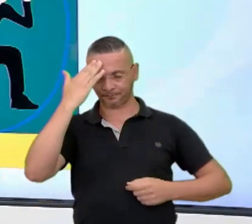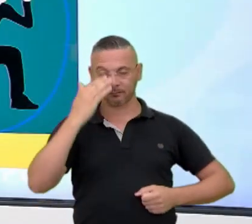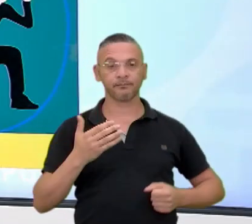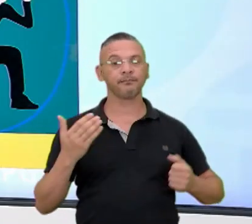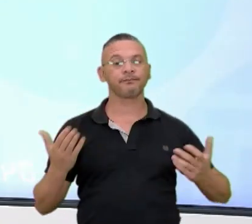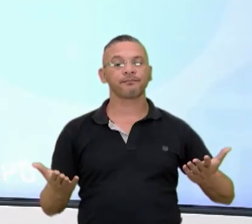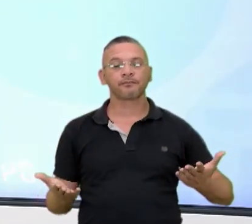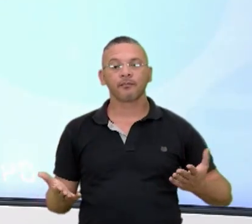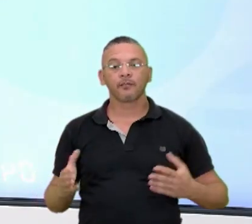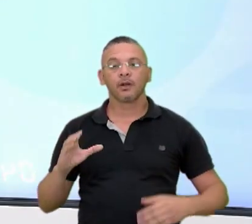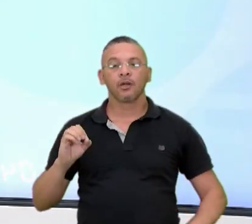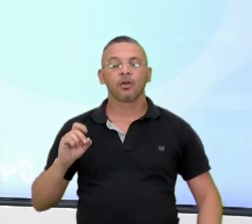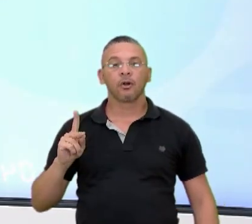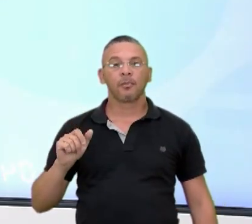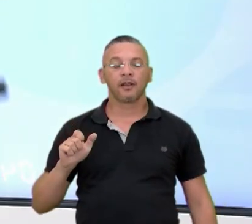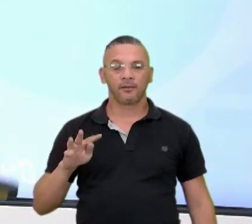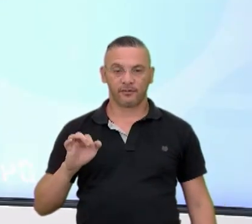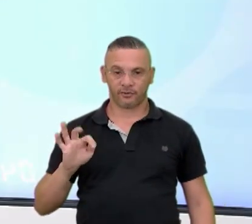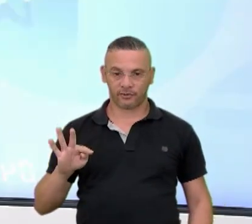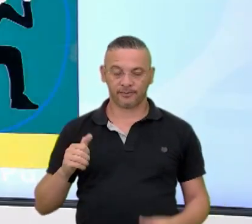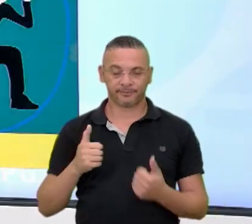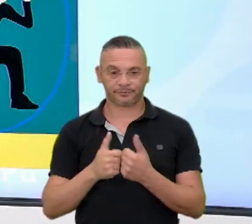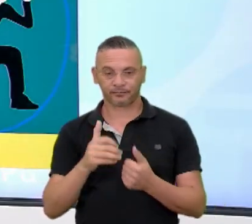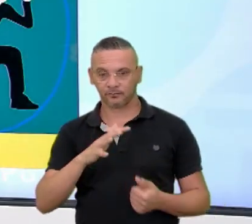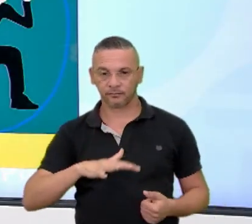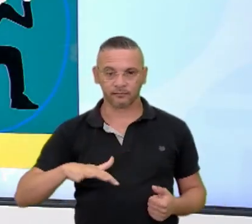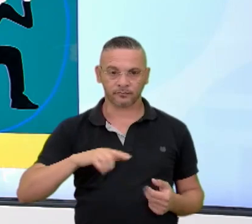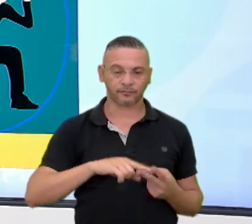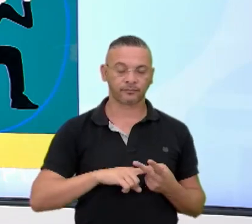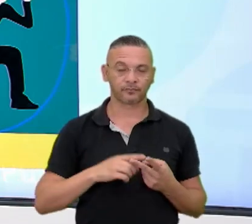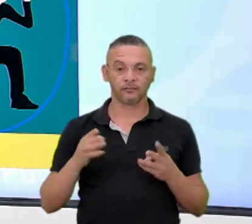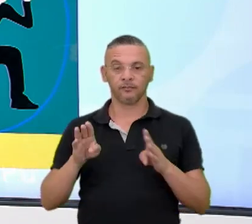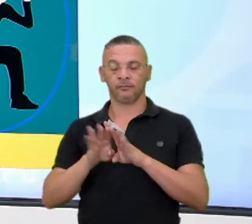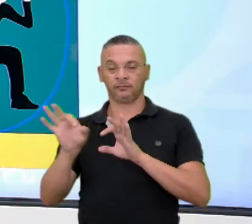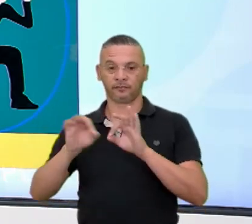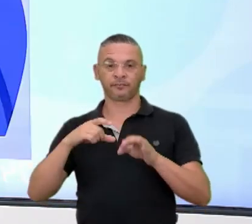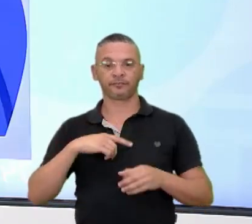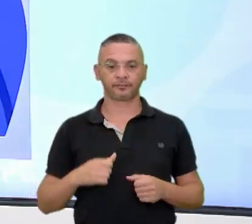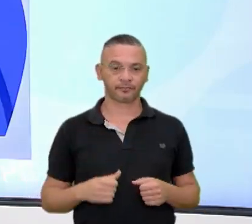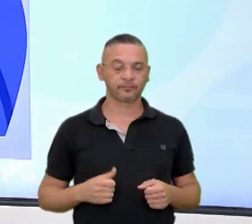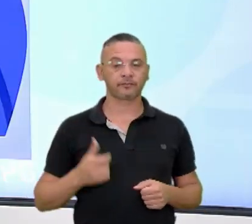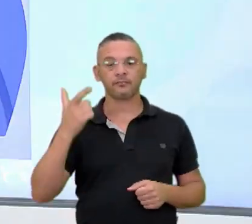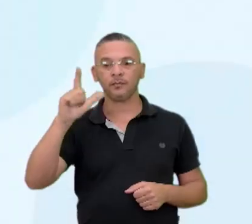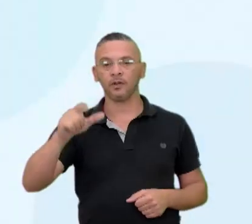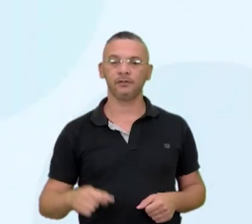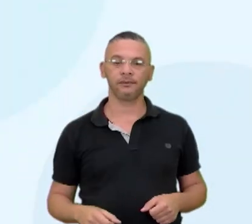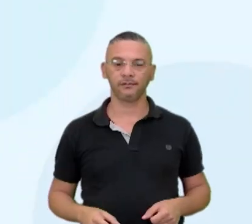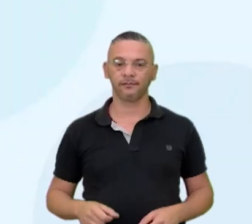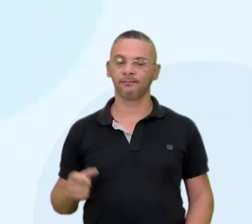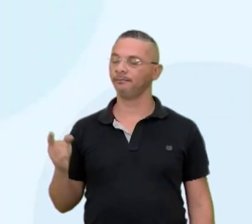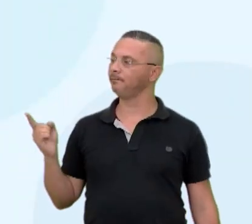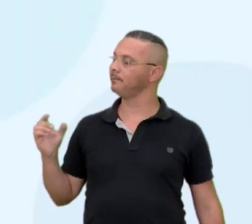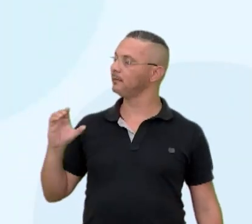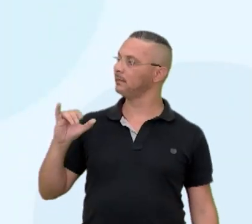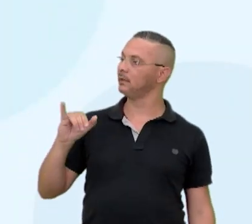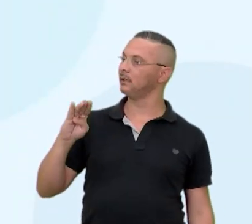que checar se aquela notícia é verdadeira ou muito próxima da verdadeira, certo? Porque senão você está lendo uma